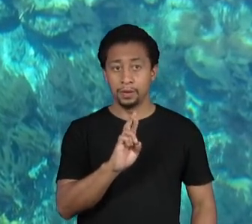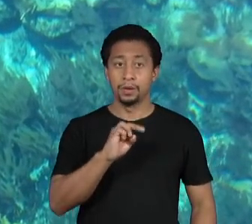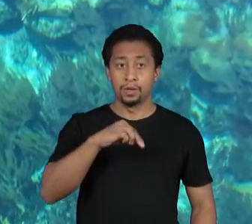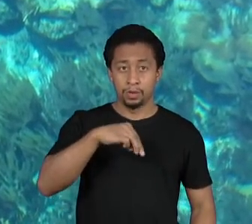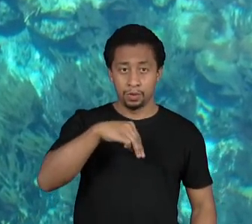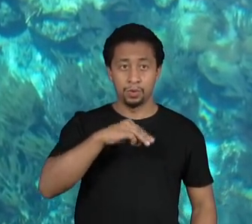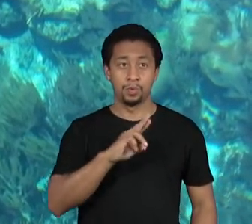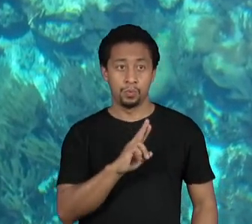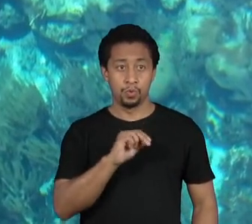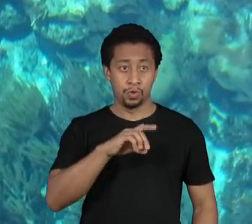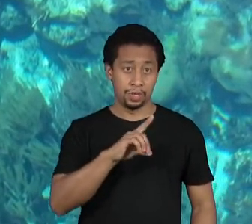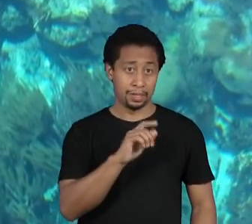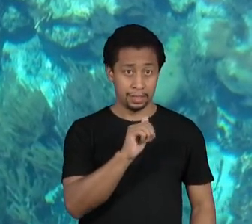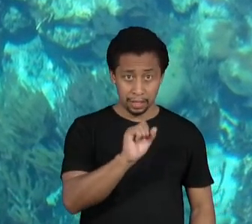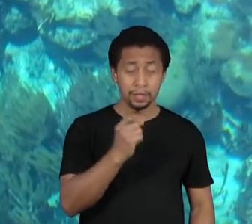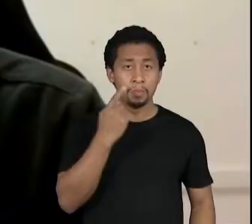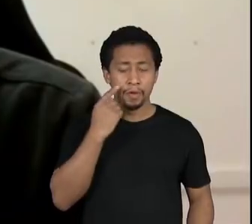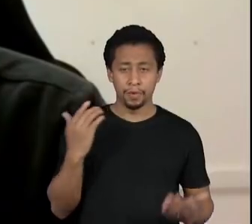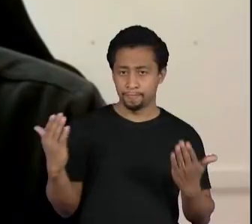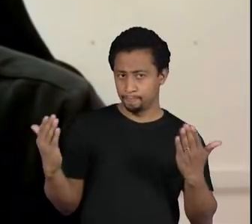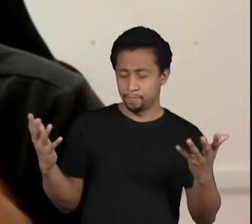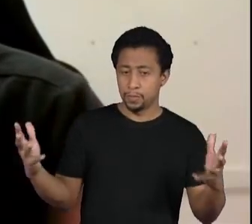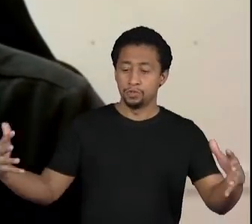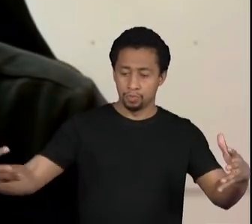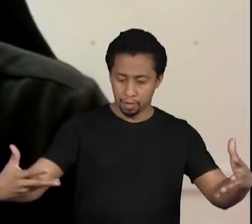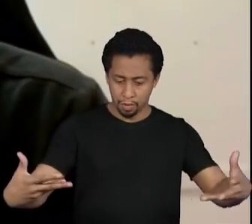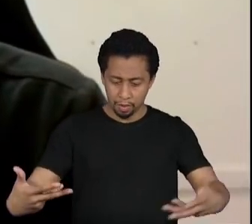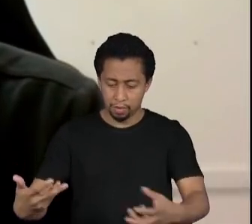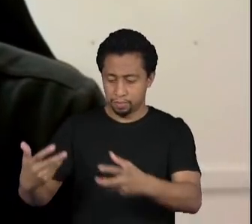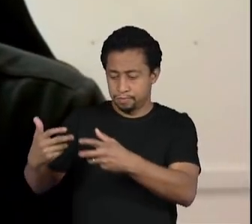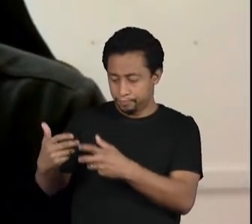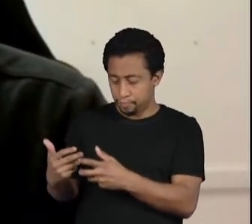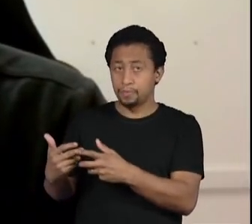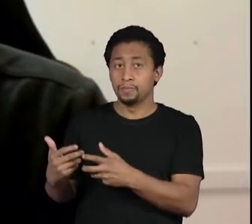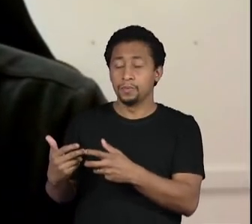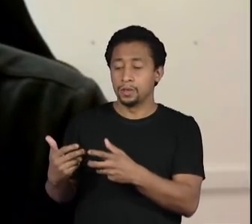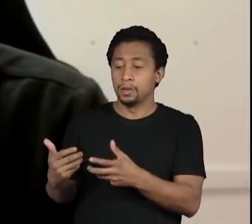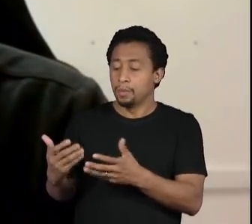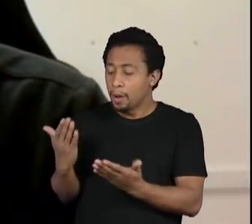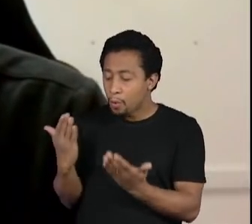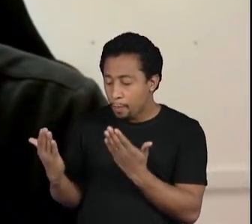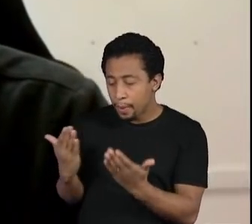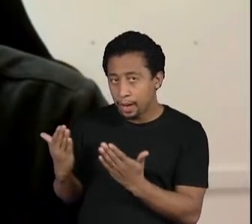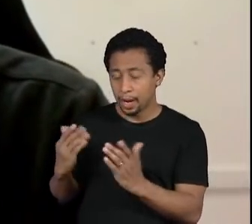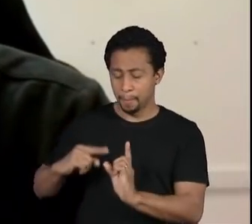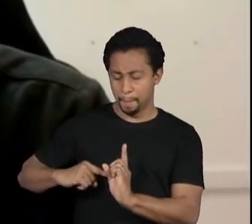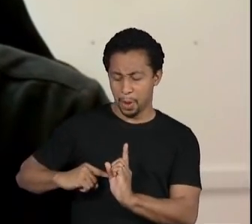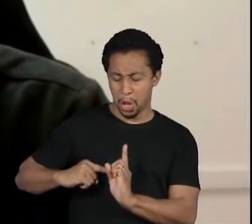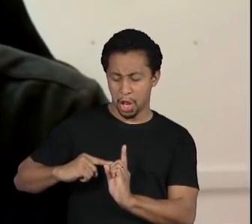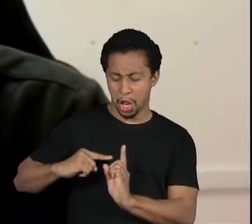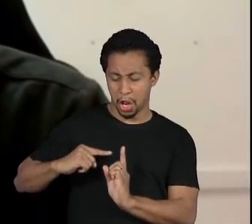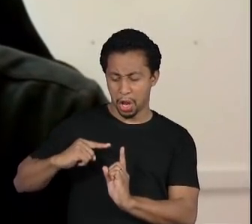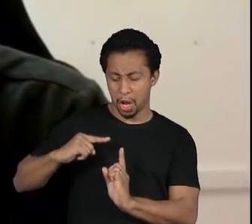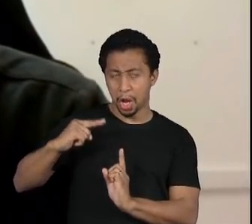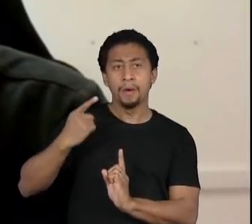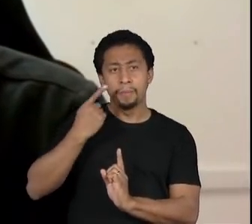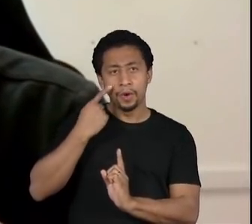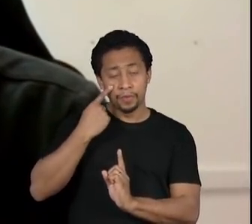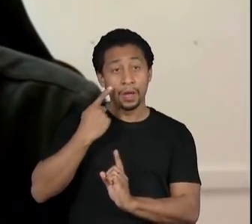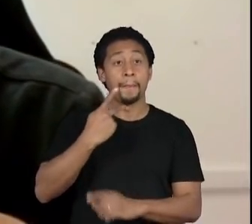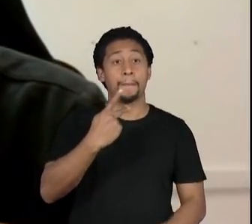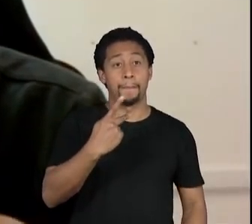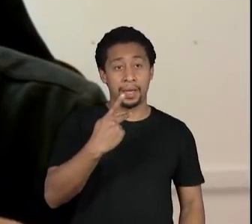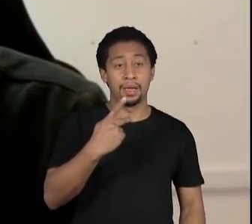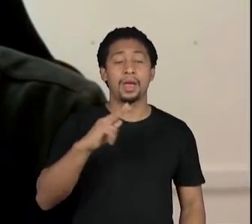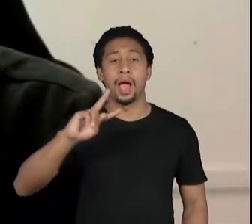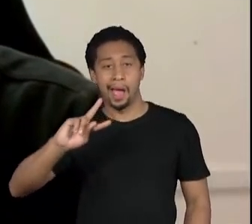em 2,5 graus Celsius, simulando o aquecimento, né? E reduzimos o pH em 0,3 unidade. Esse é um